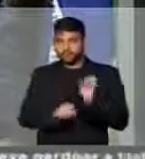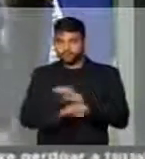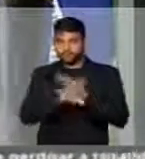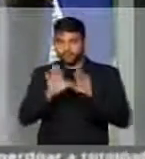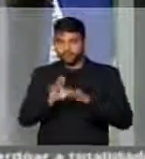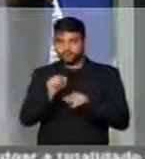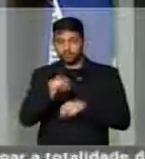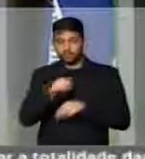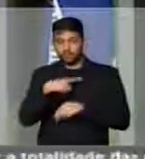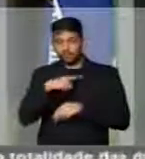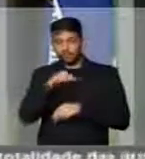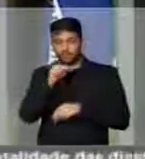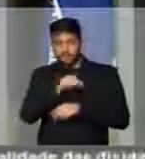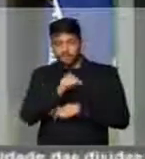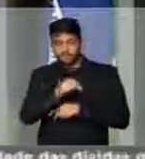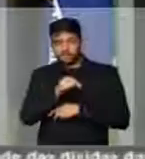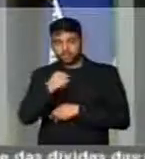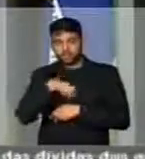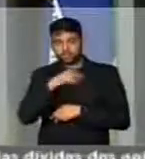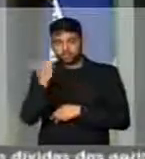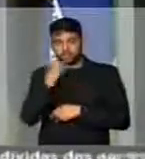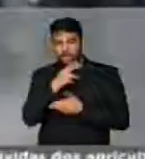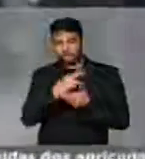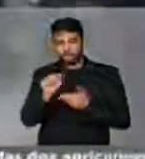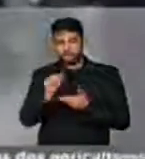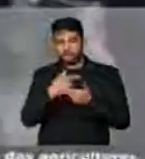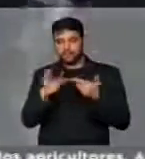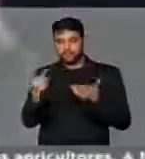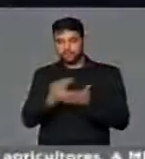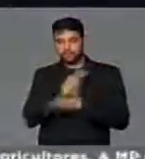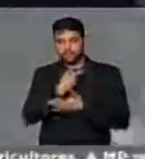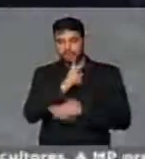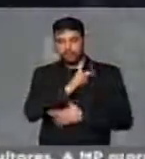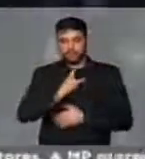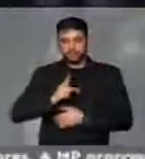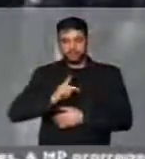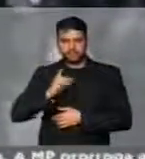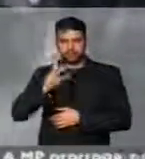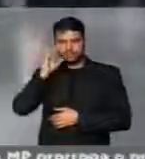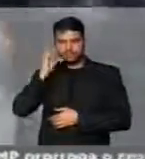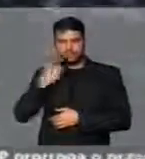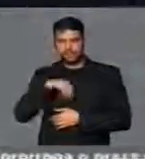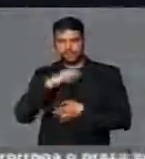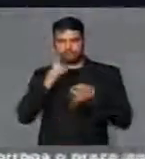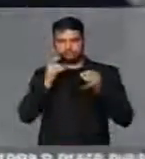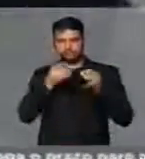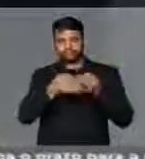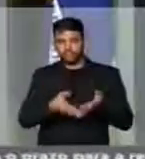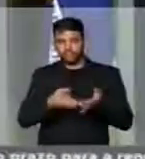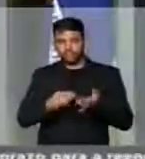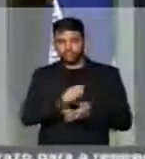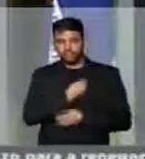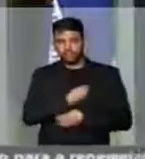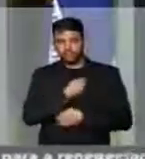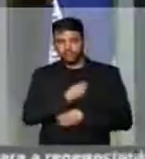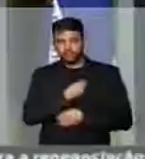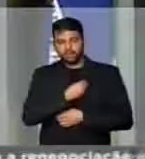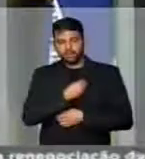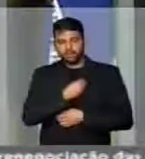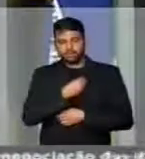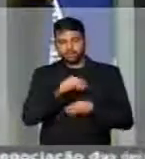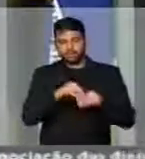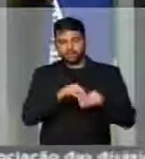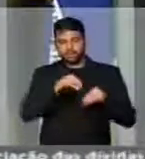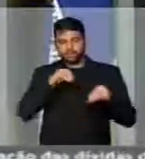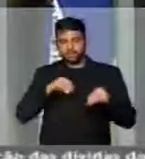claro que este é o caso que vai se dar. A presidente estará renunciando, estará se depondo